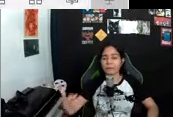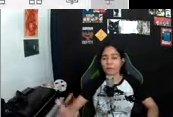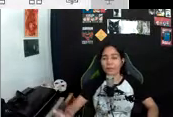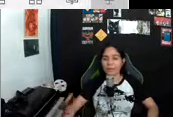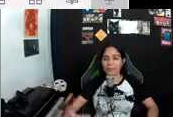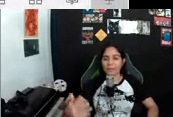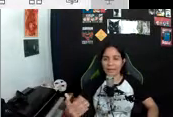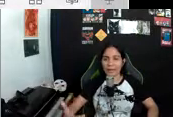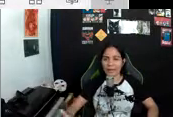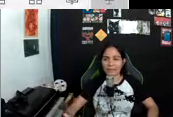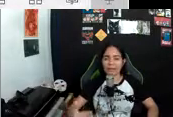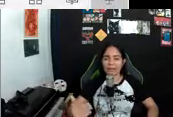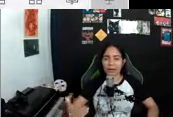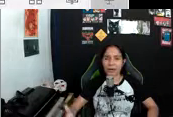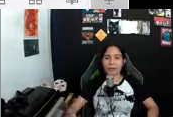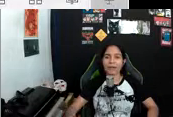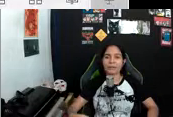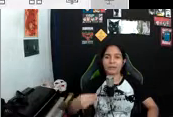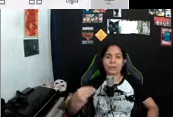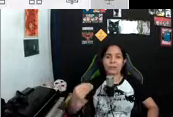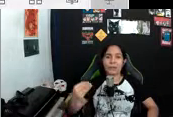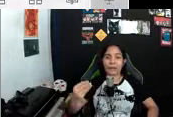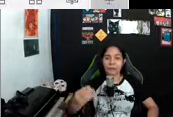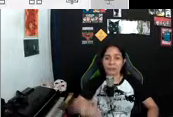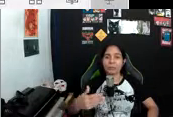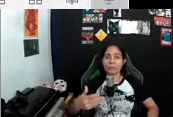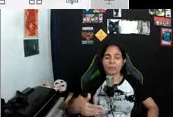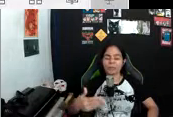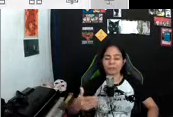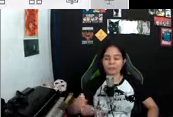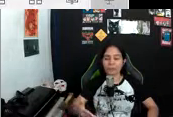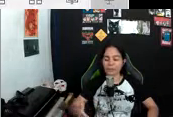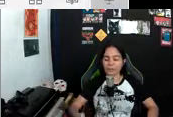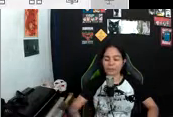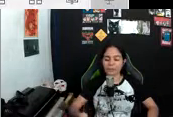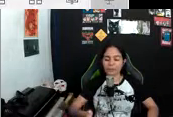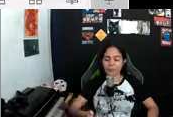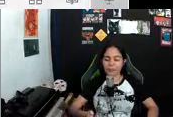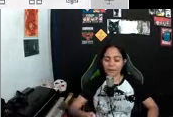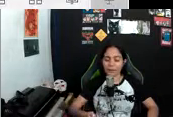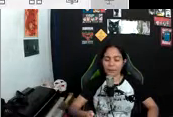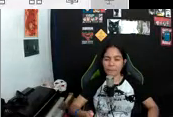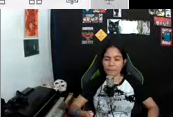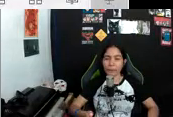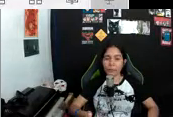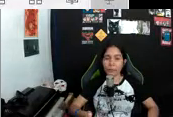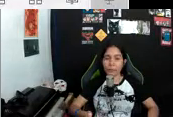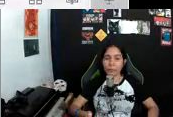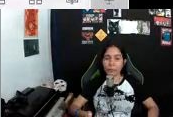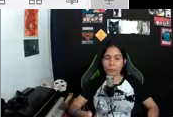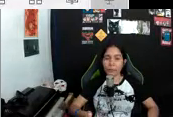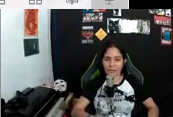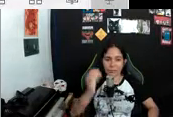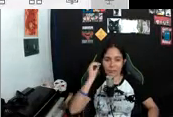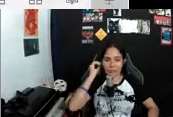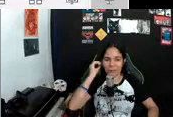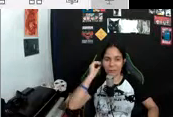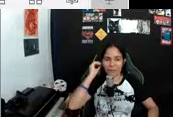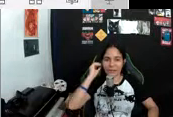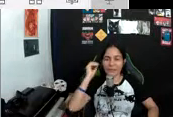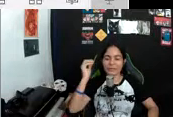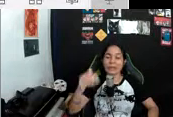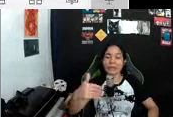aquela informação errada, equivocada, até que possa estar levando uma má imagem